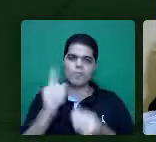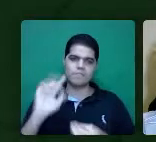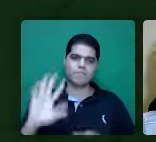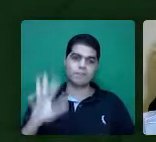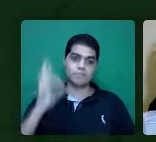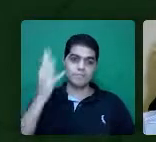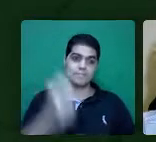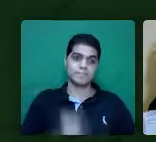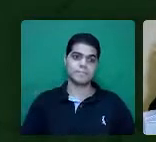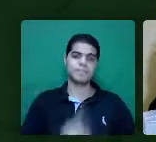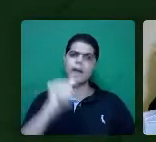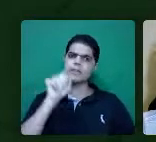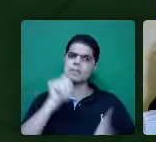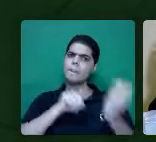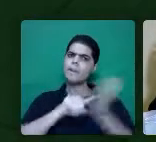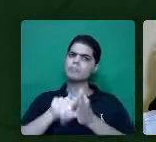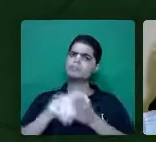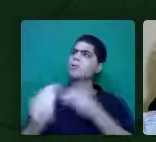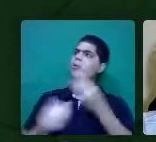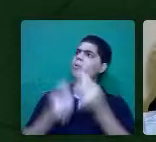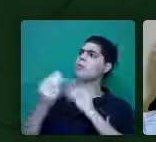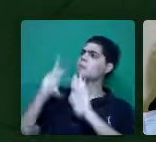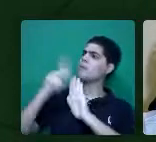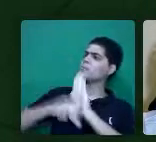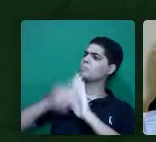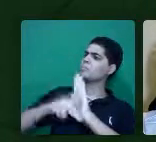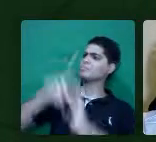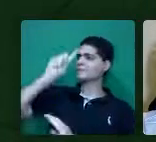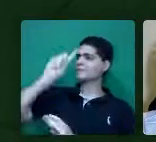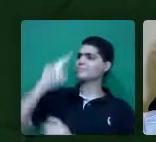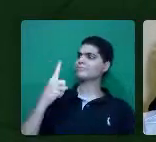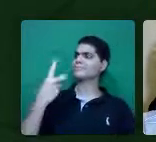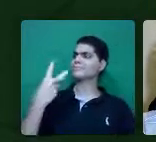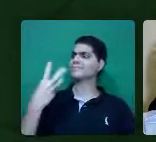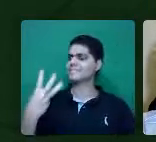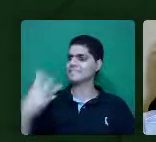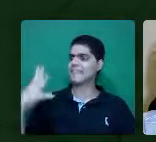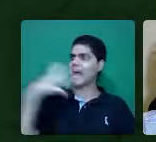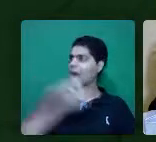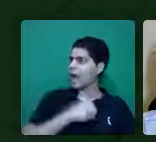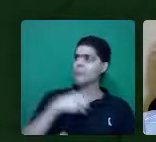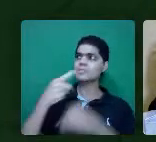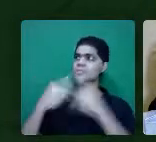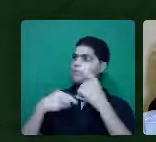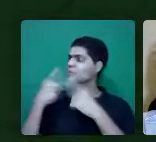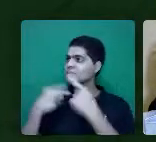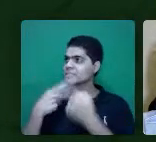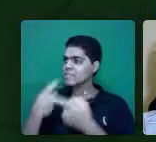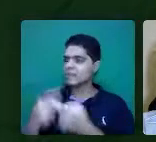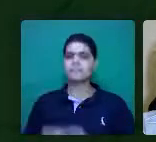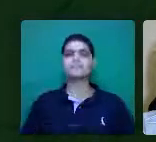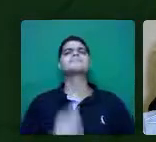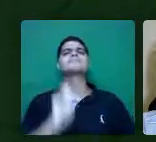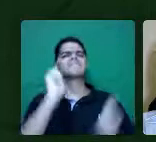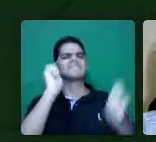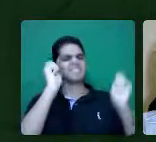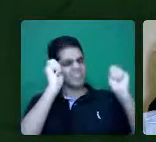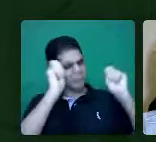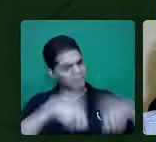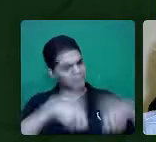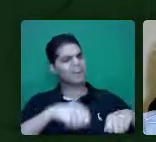essa pergunta, né, professores? Como é que eu vou criar um projeto em 3 dias? Isso não é possível. A gente disse que sim, é possível, com as ferramentas certas e